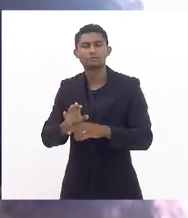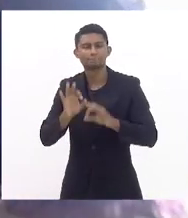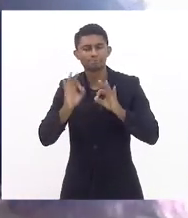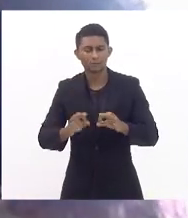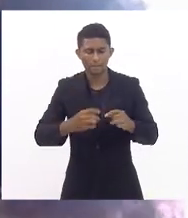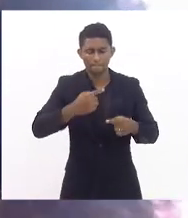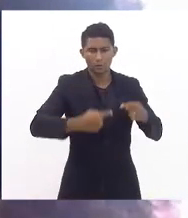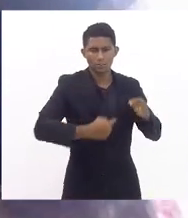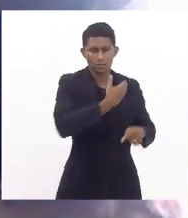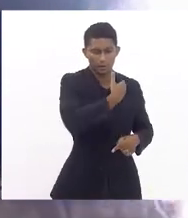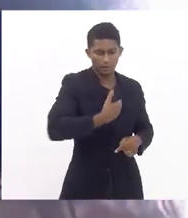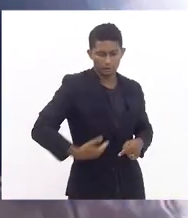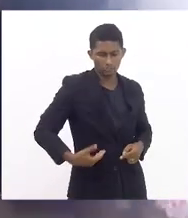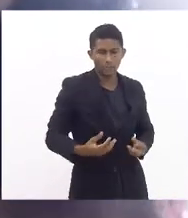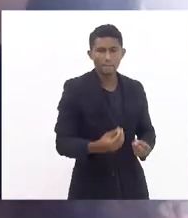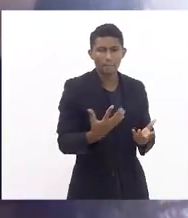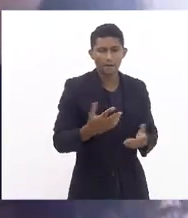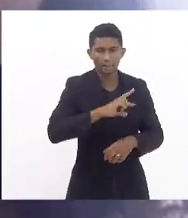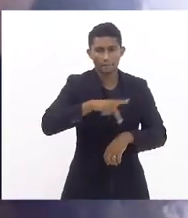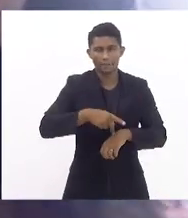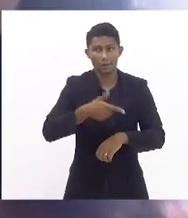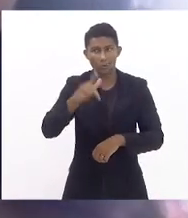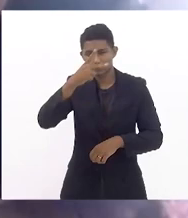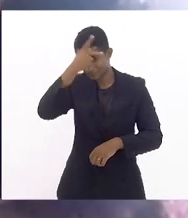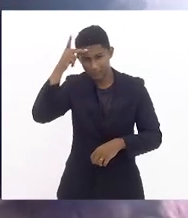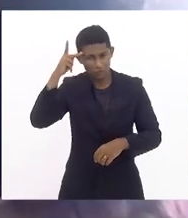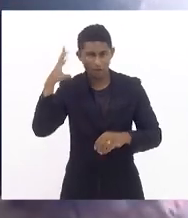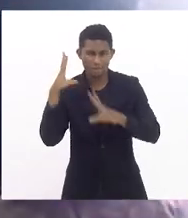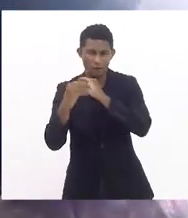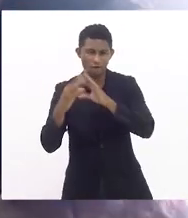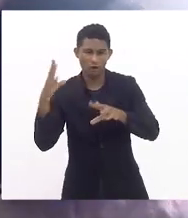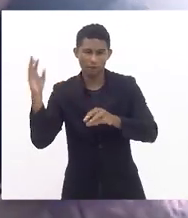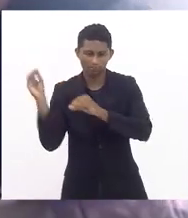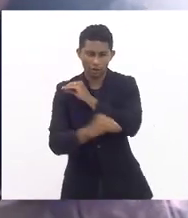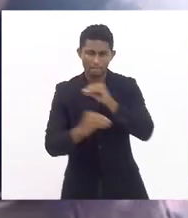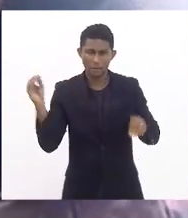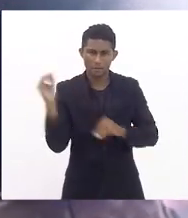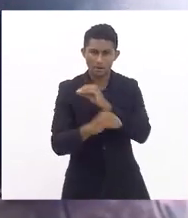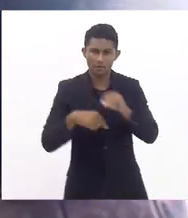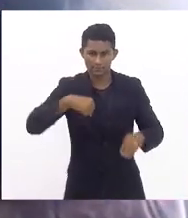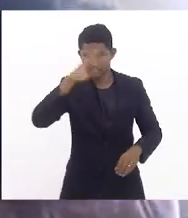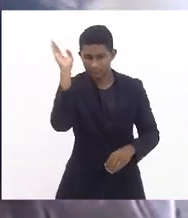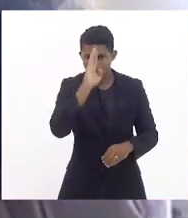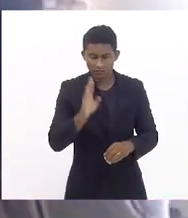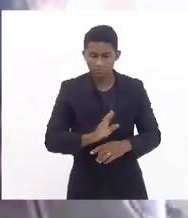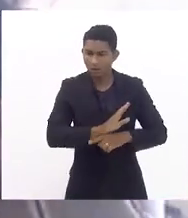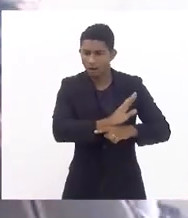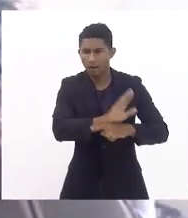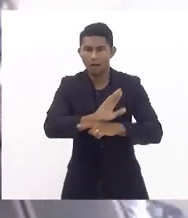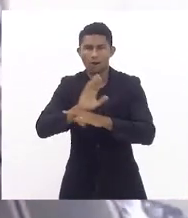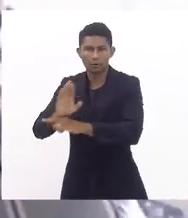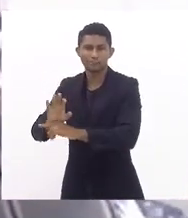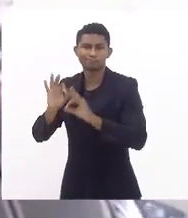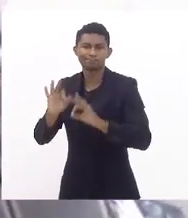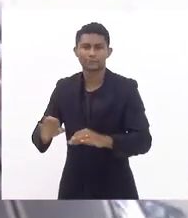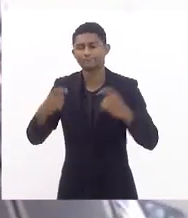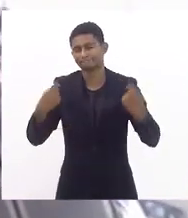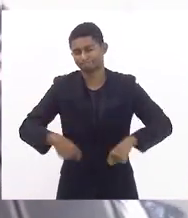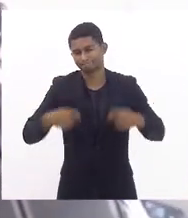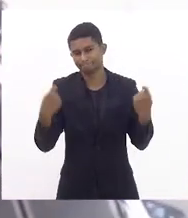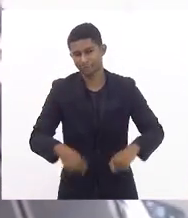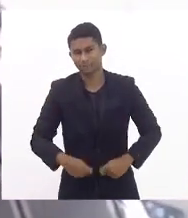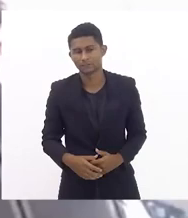asilo humanitário, esse abrigo, esse acolhimento daqueles que fogem do seu país em uma condição